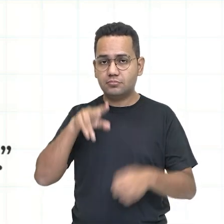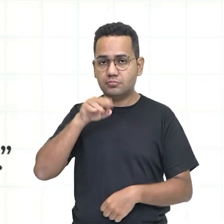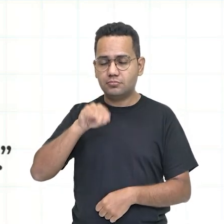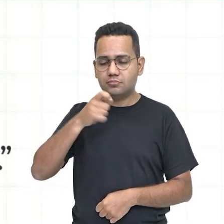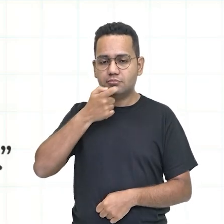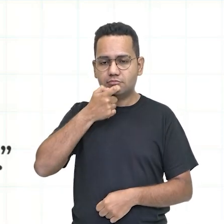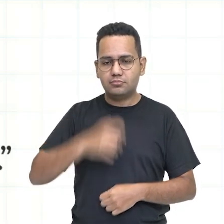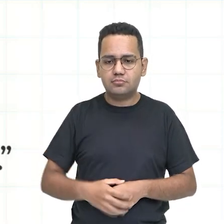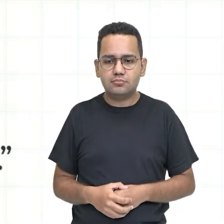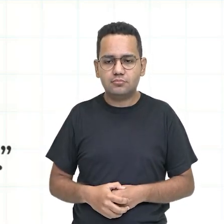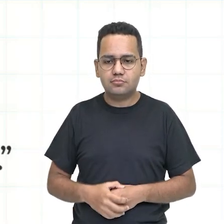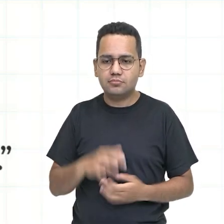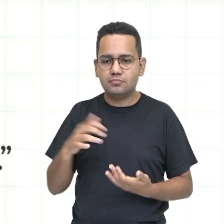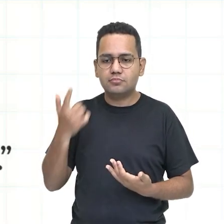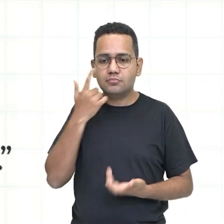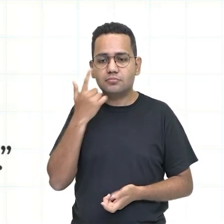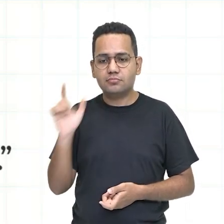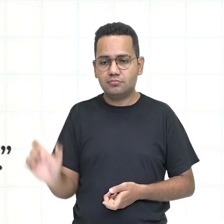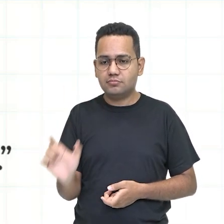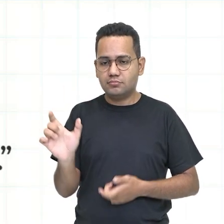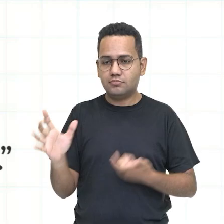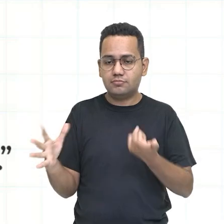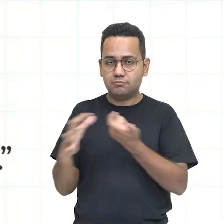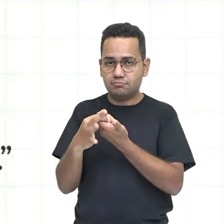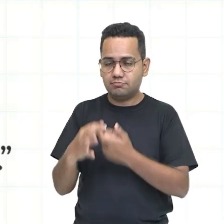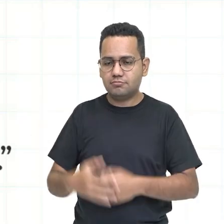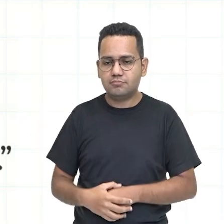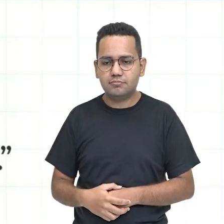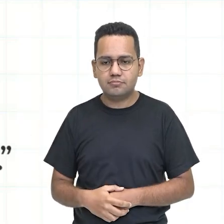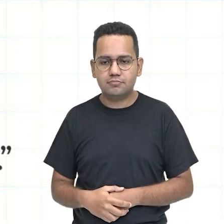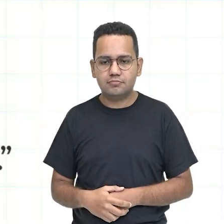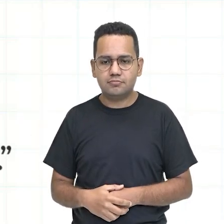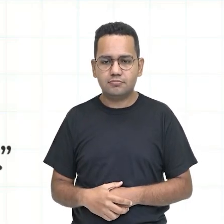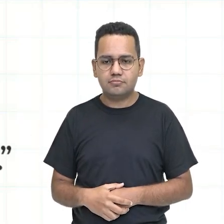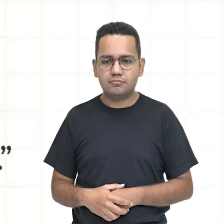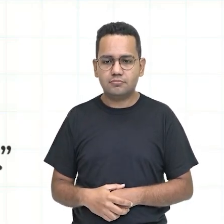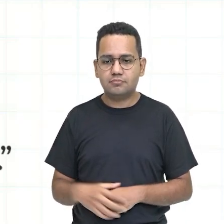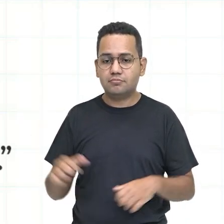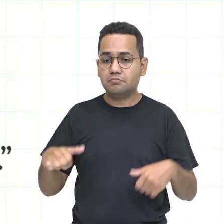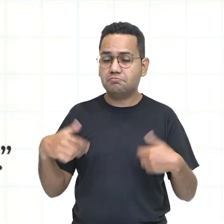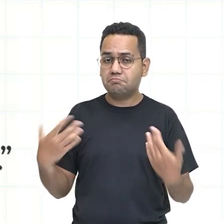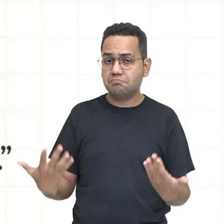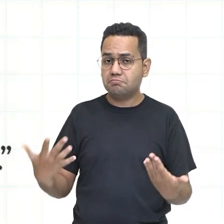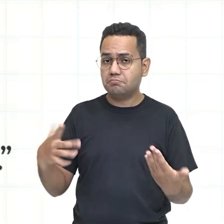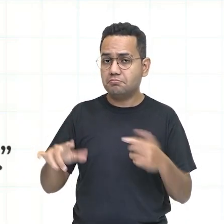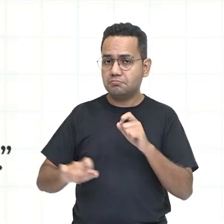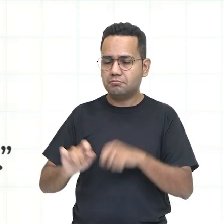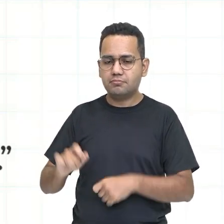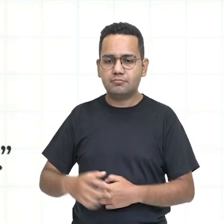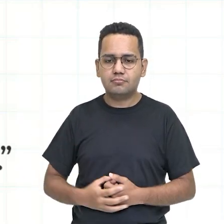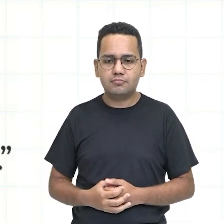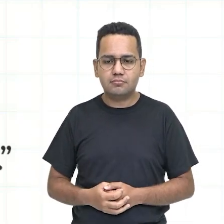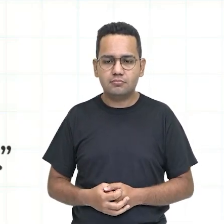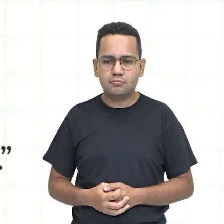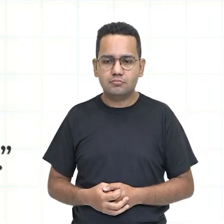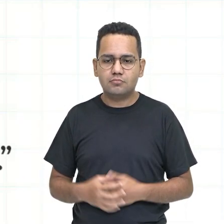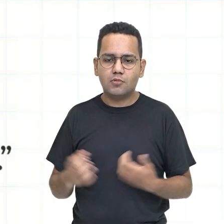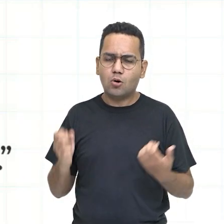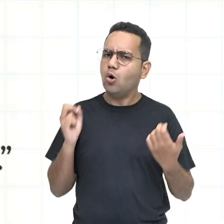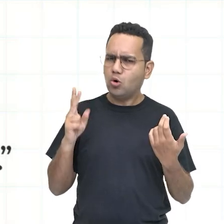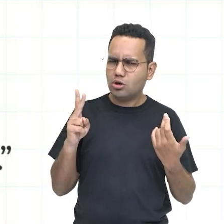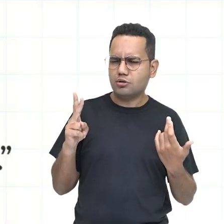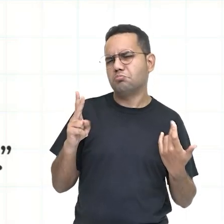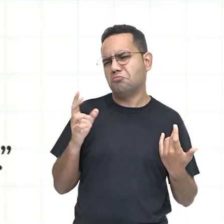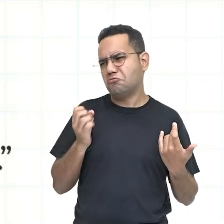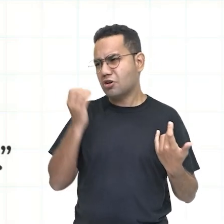aqui uma conjunção, não é? O que está dizendo aqui? Então, o que ele fez? Ele sabe que viajar